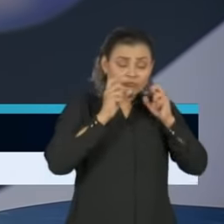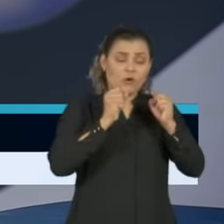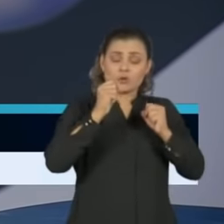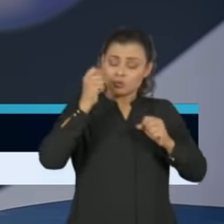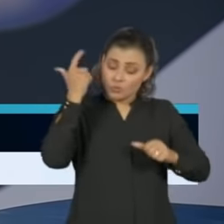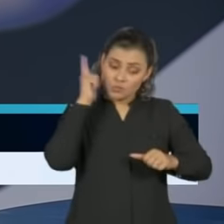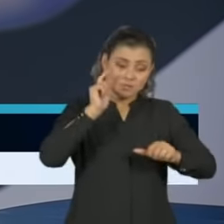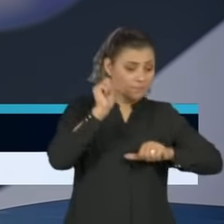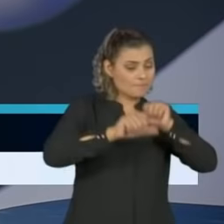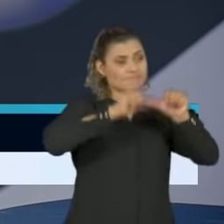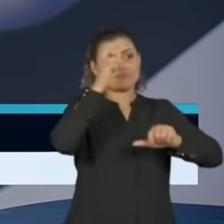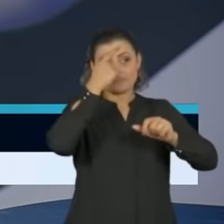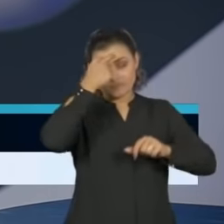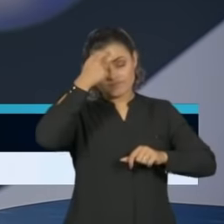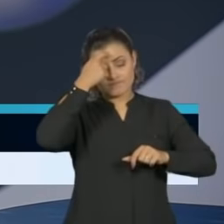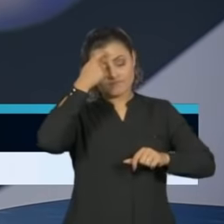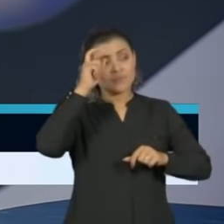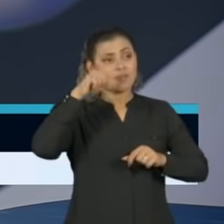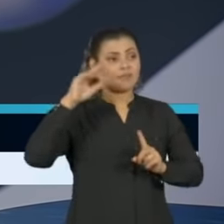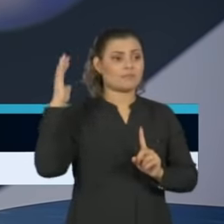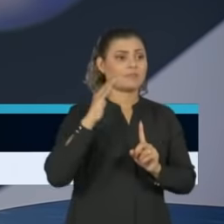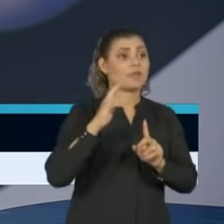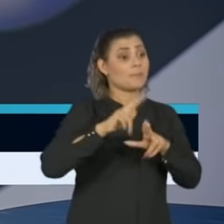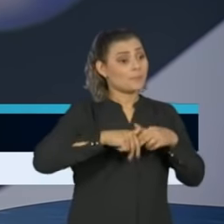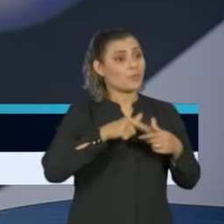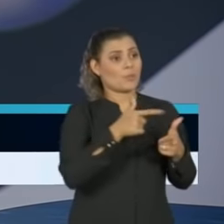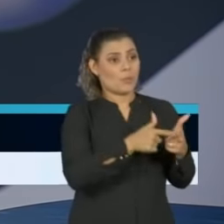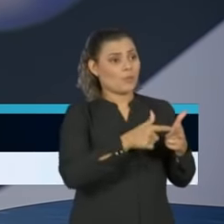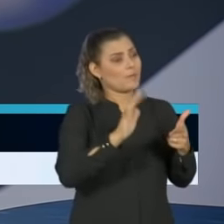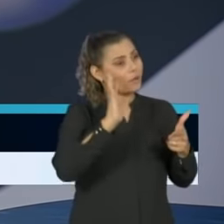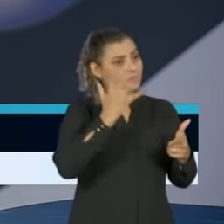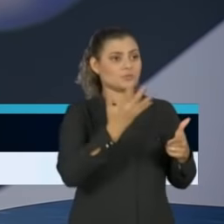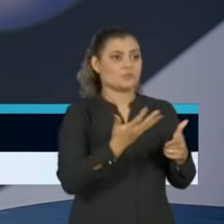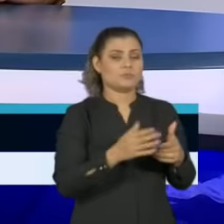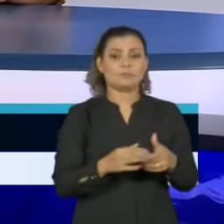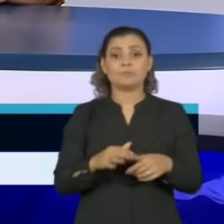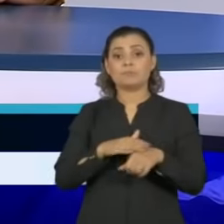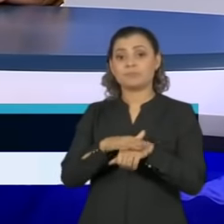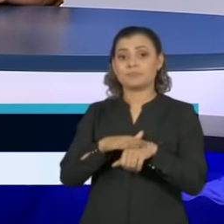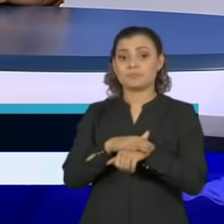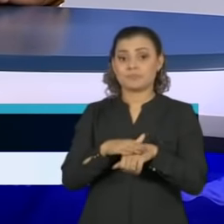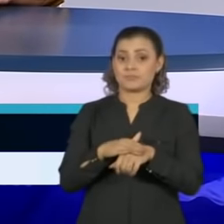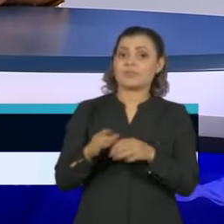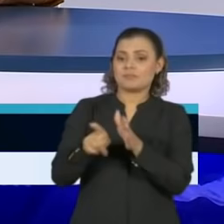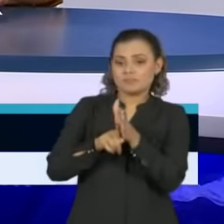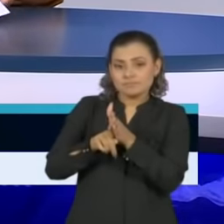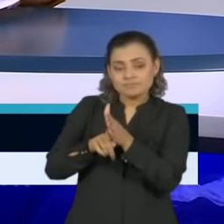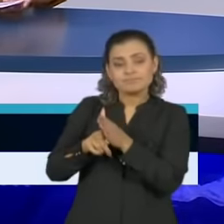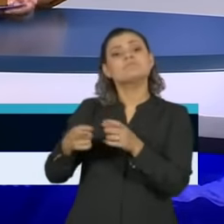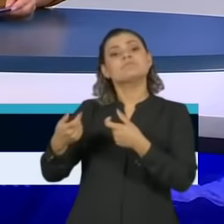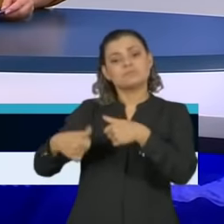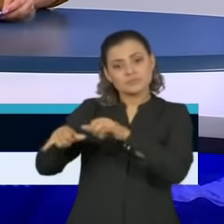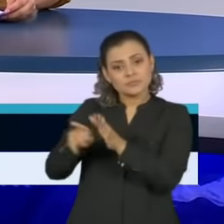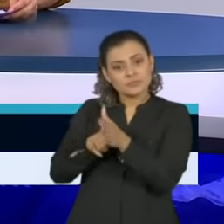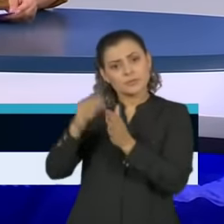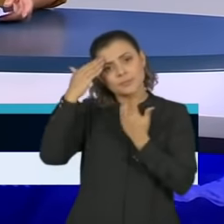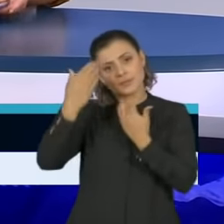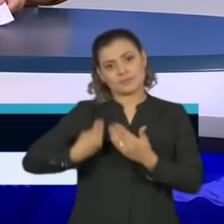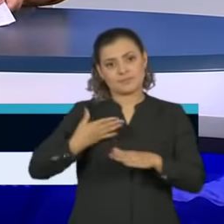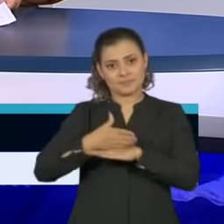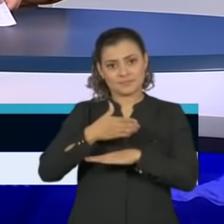que a gente leve como herança desse problema. Ótimas palavras. Conversamos com o virologista Paulo Zanotto. Muito obrigada mais uma vez pela sua